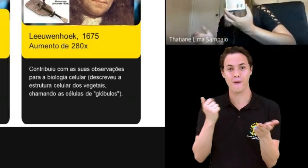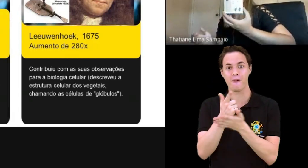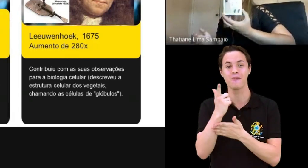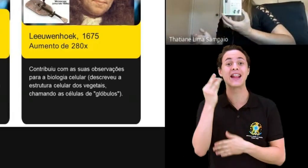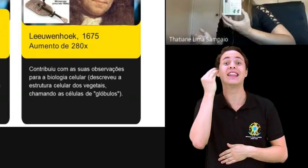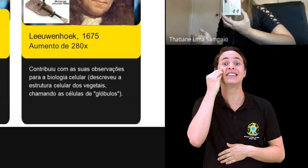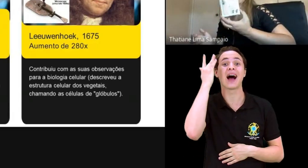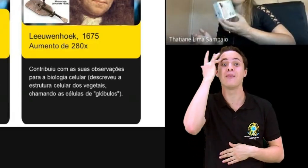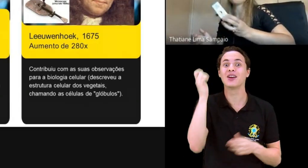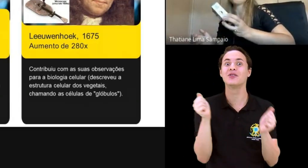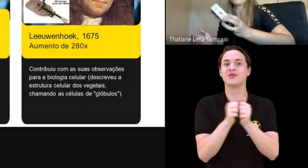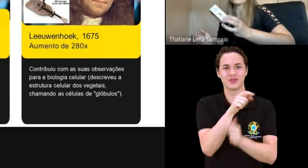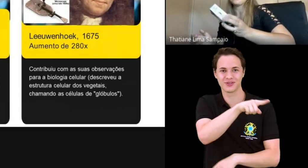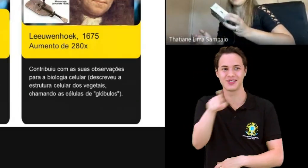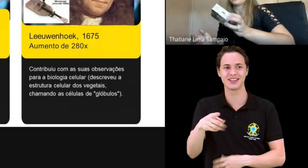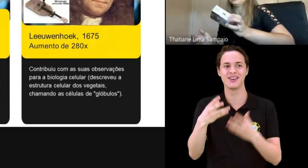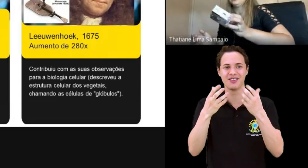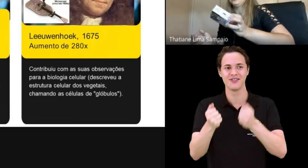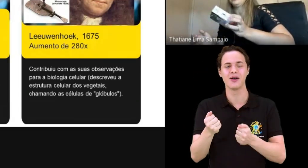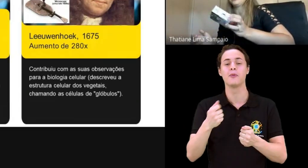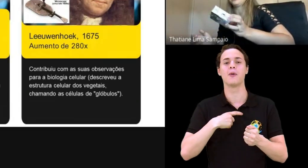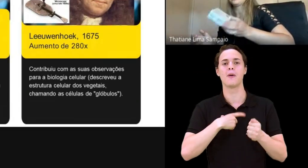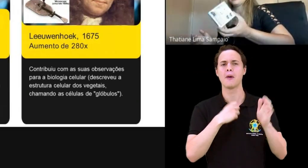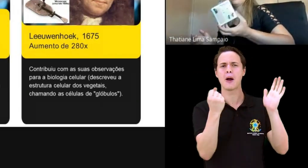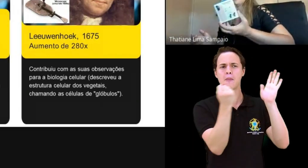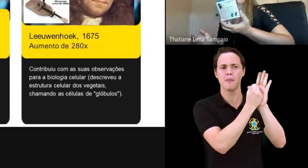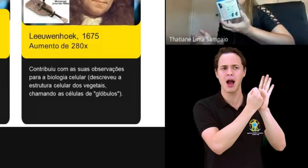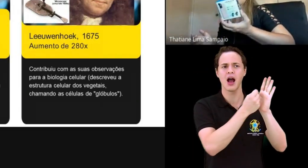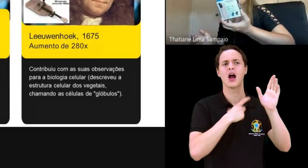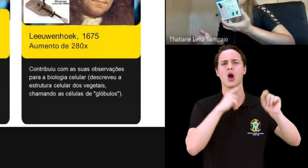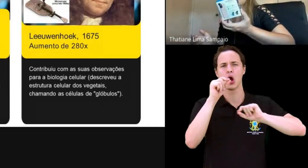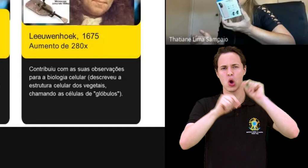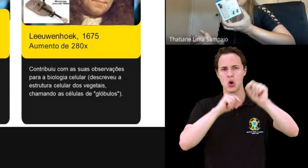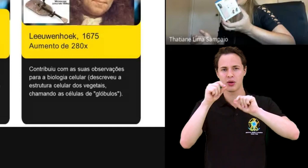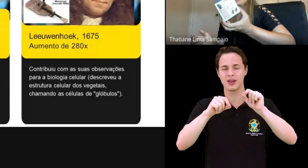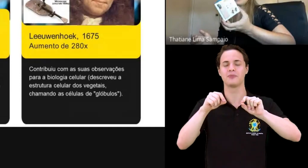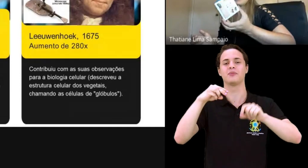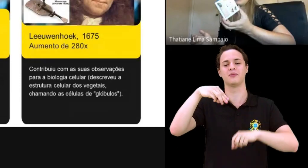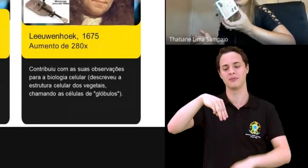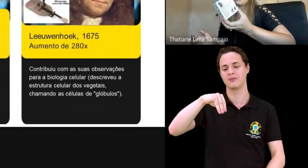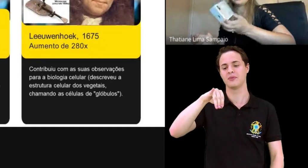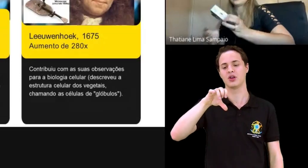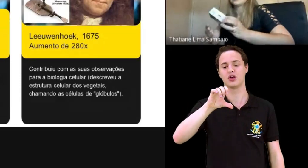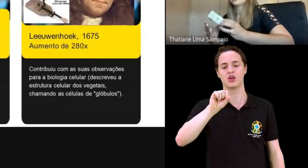com vocês amanhã é dessa marca aqui, 100 vezes Microscope, mas